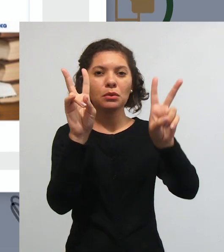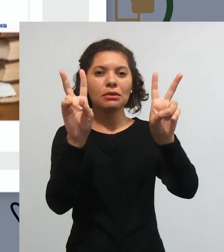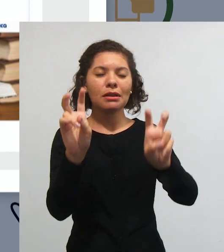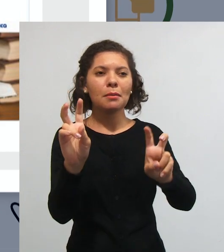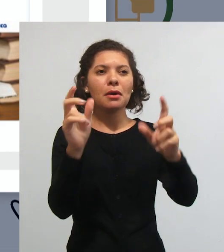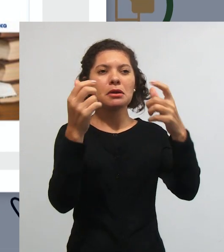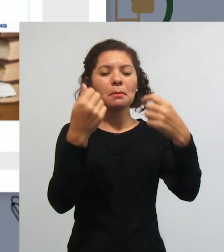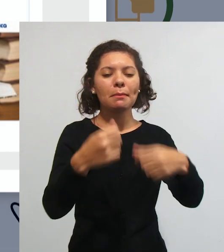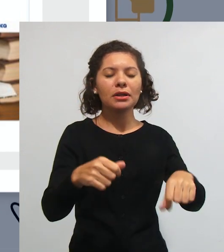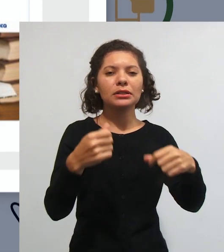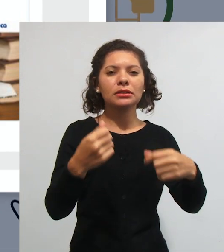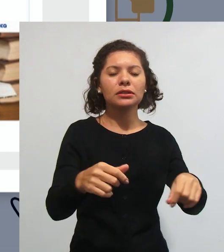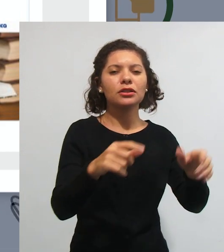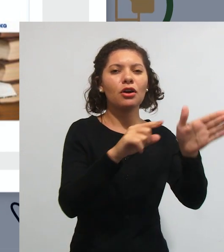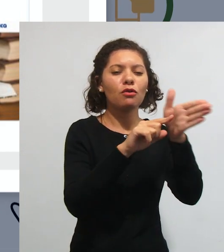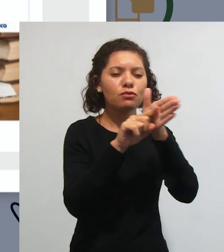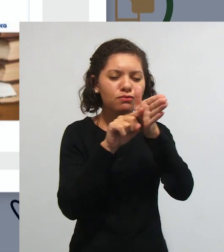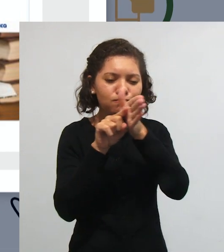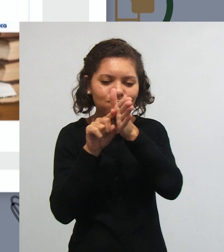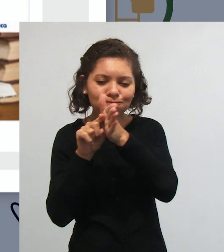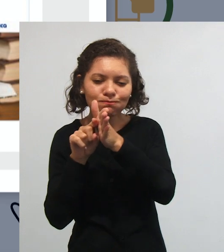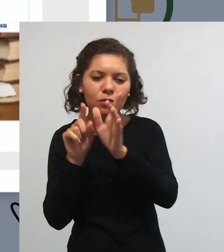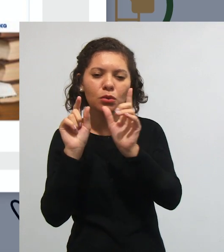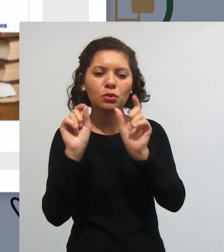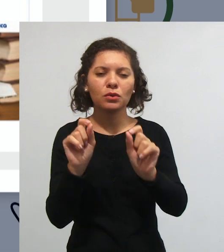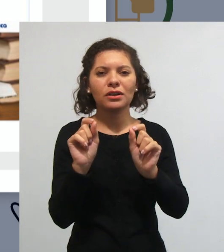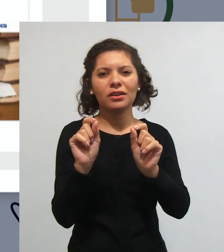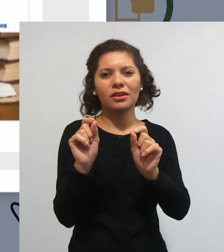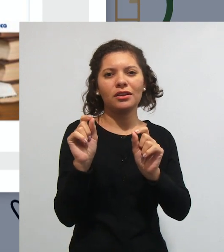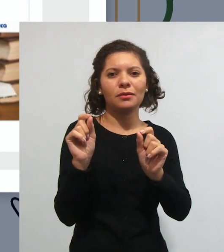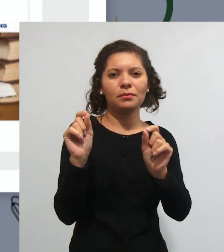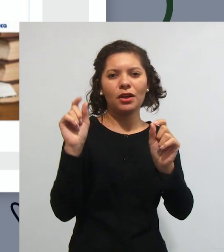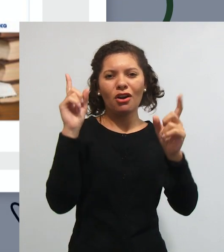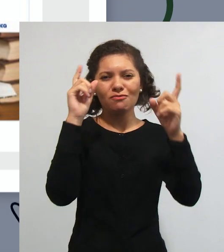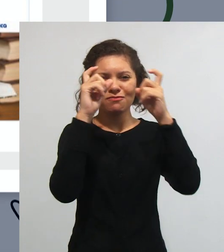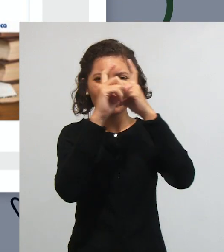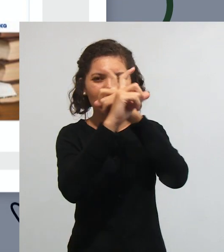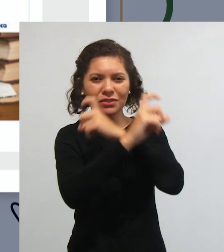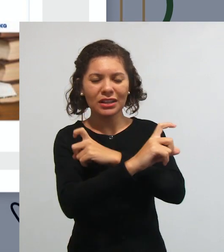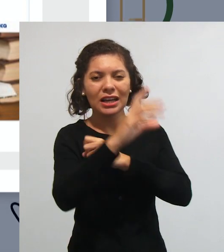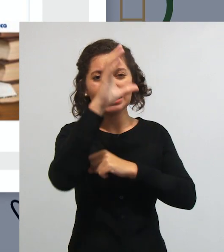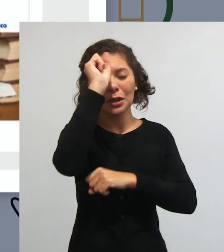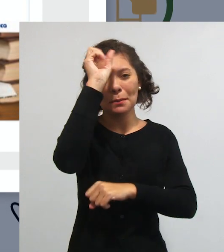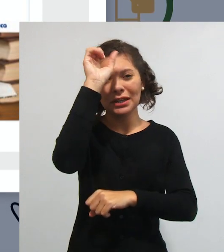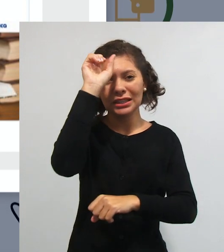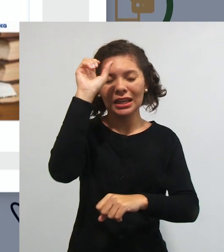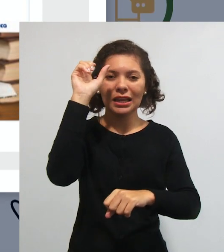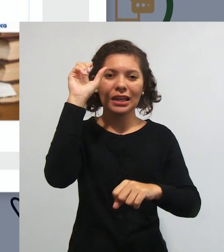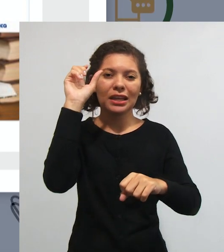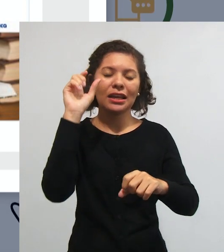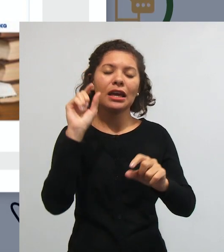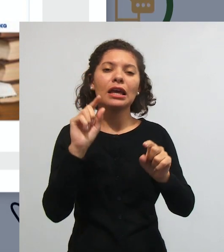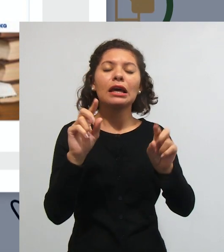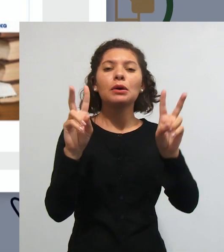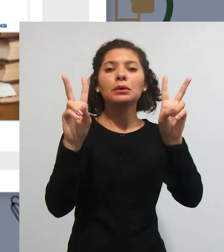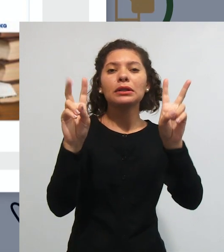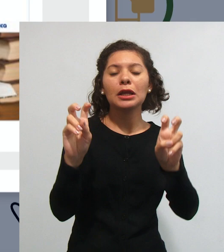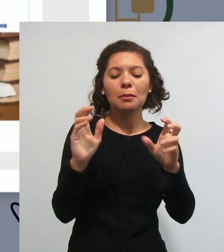muita investigação são as dificuldades de aprendizagem, estudos sobre o espectro